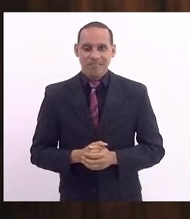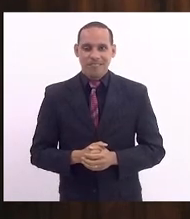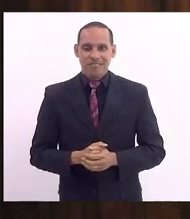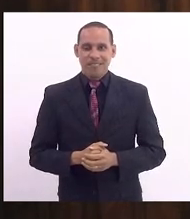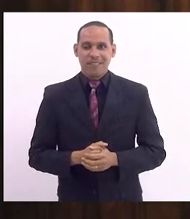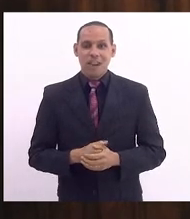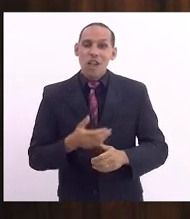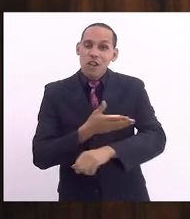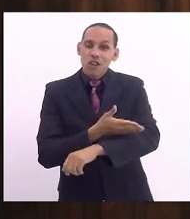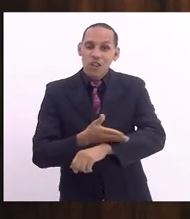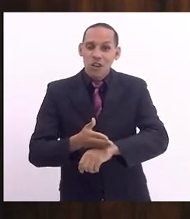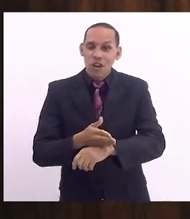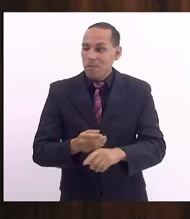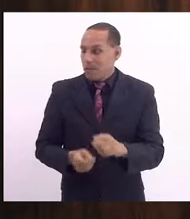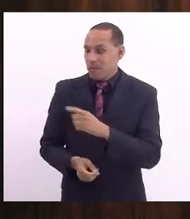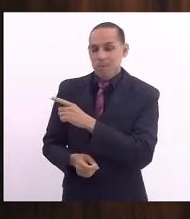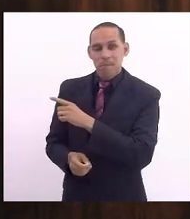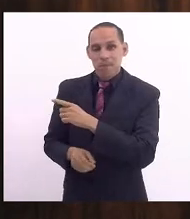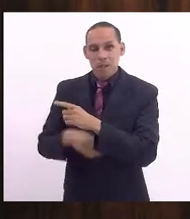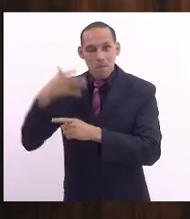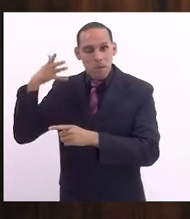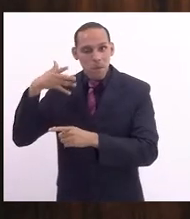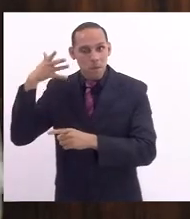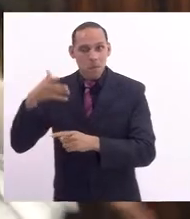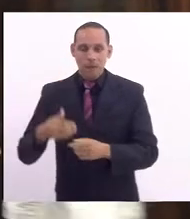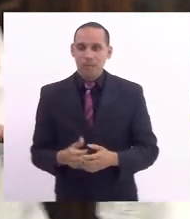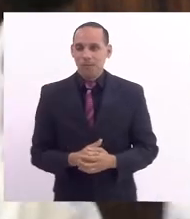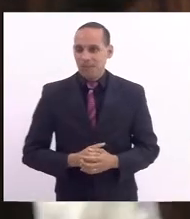gente costuma usar aquele microfone ali para discussão.